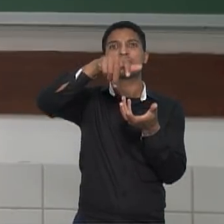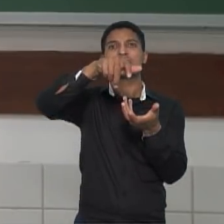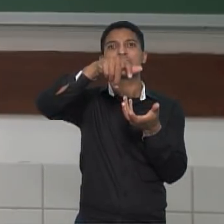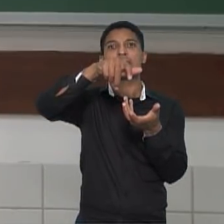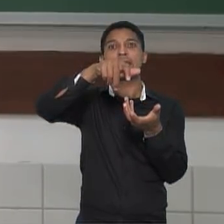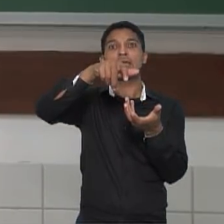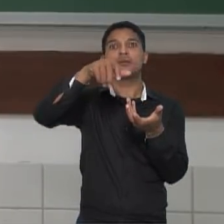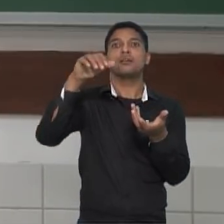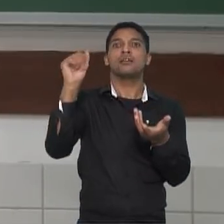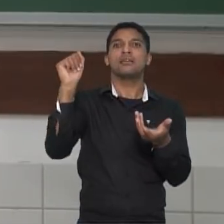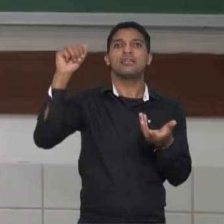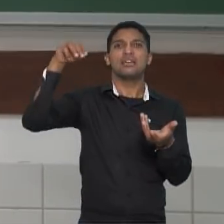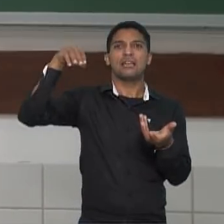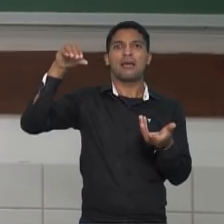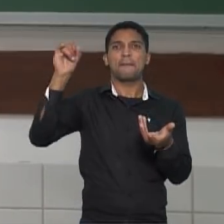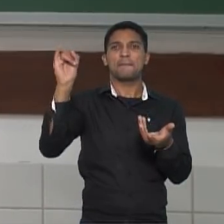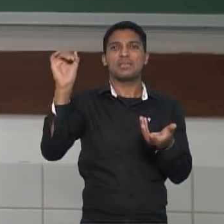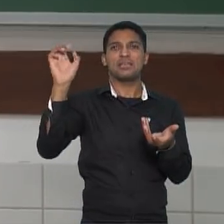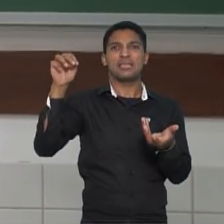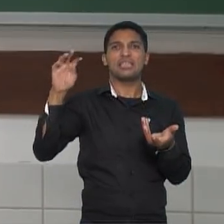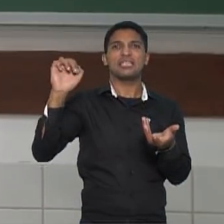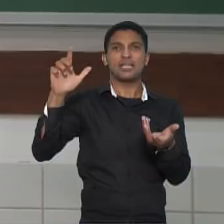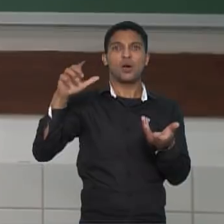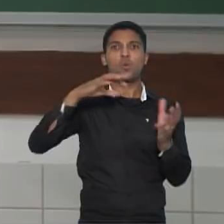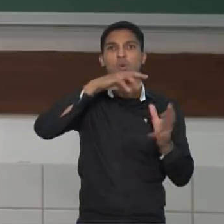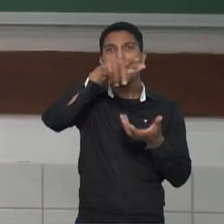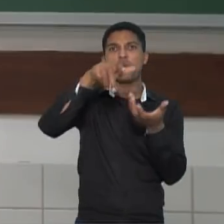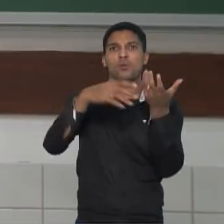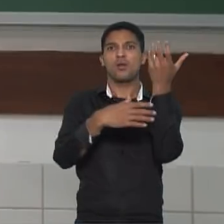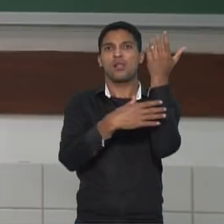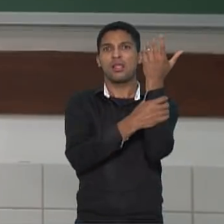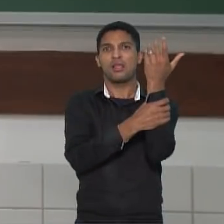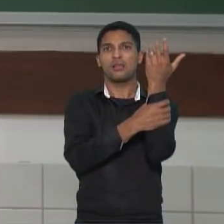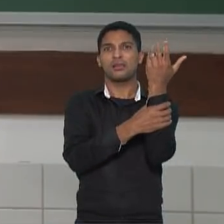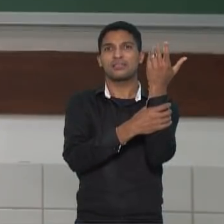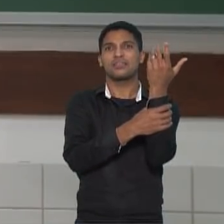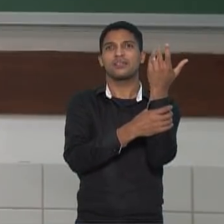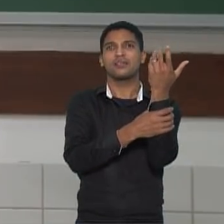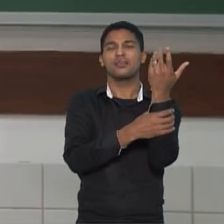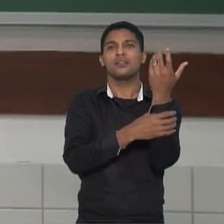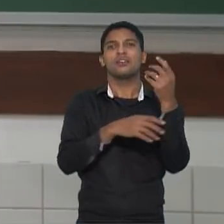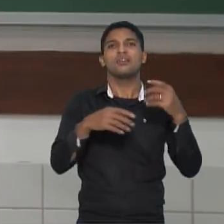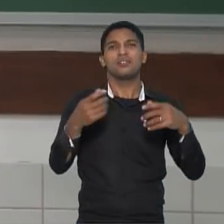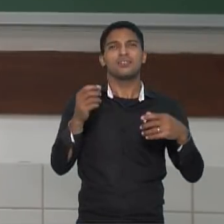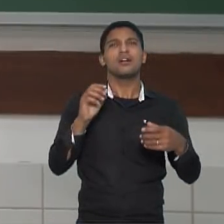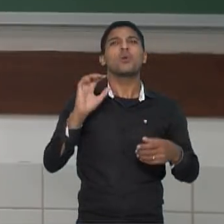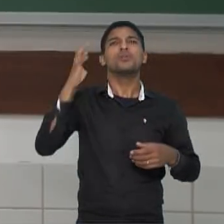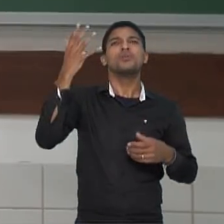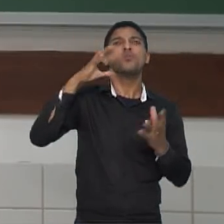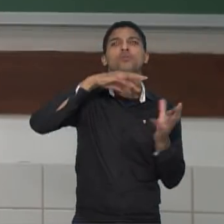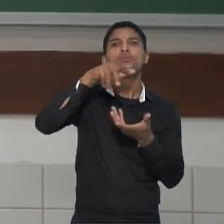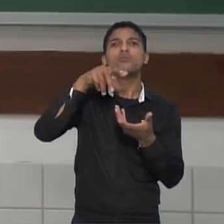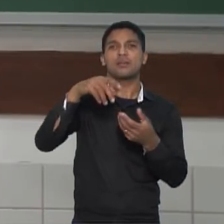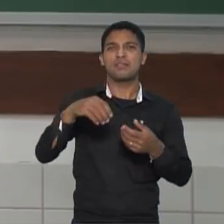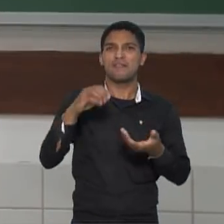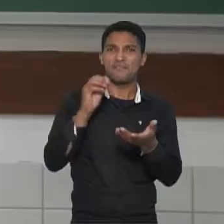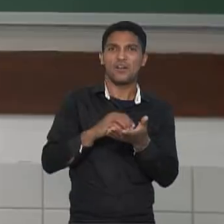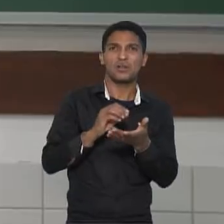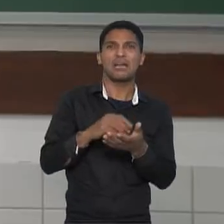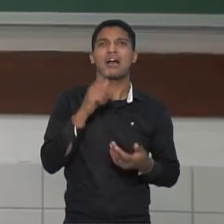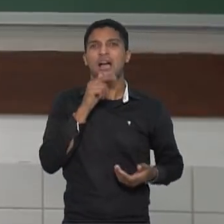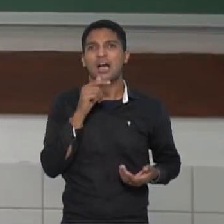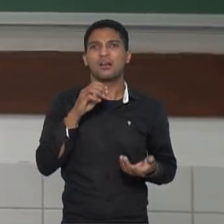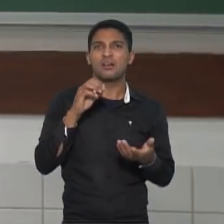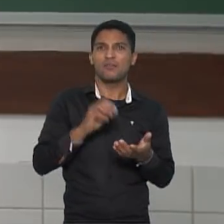gente está sofrendo já no momento, as questões de falta de água e tudo mais,